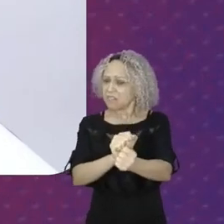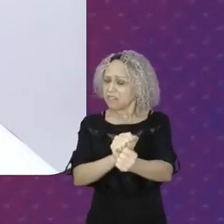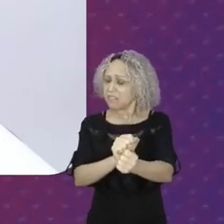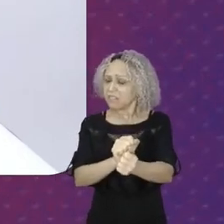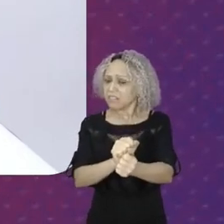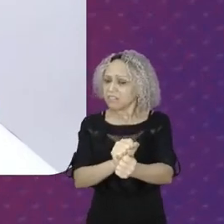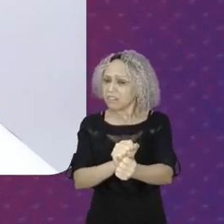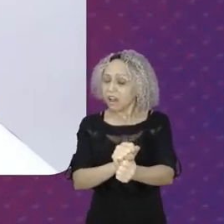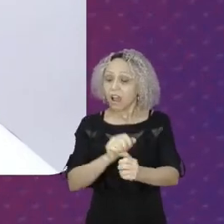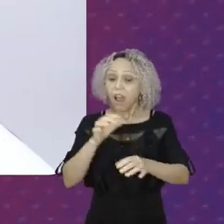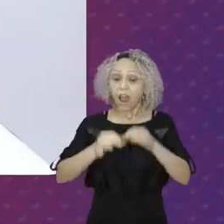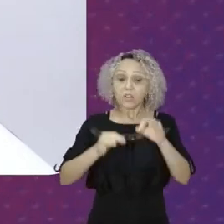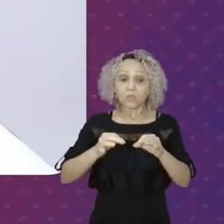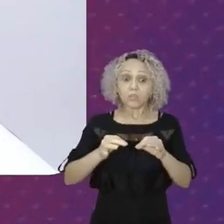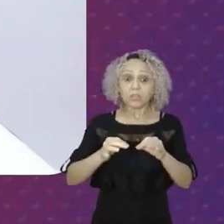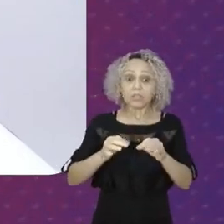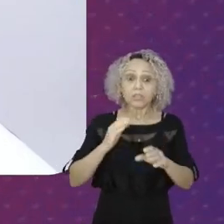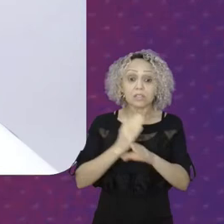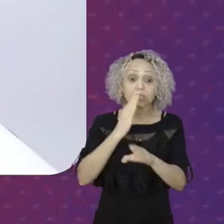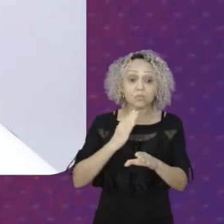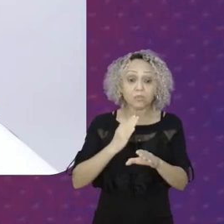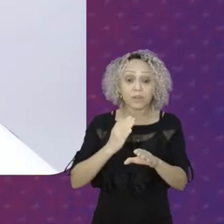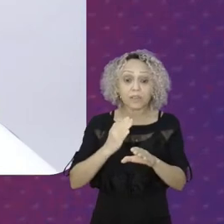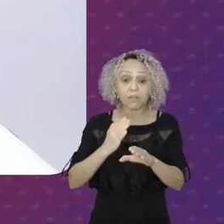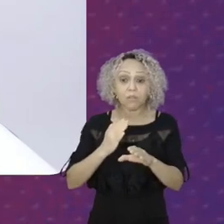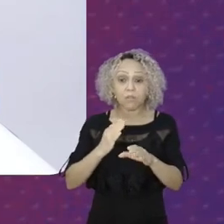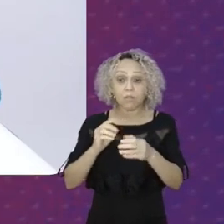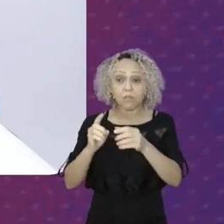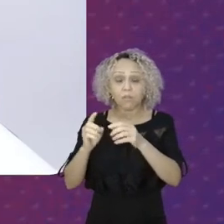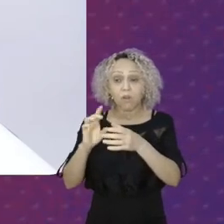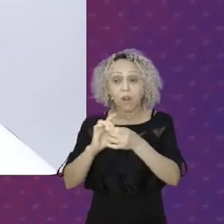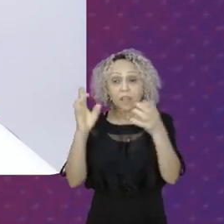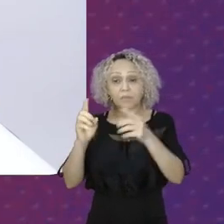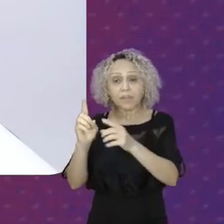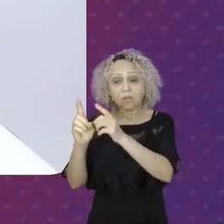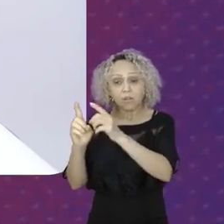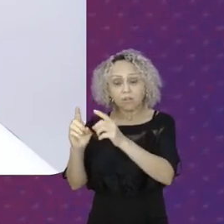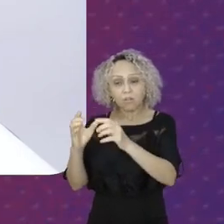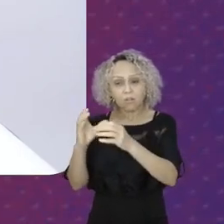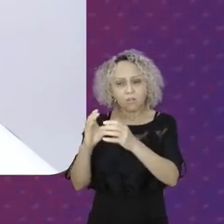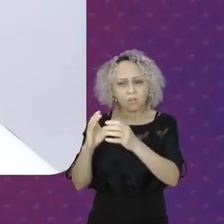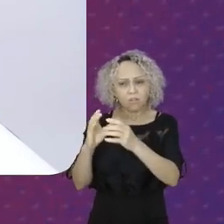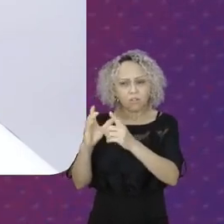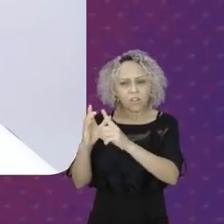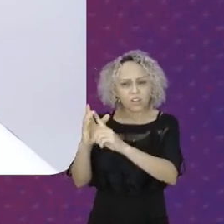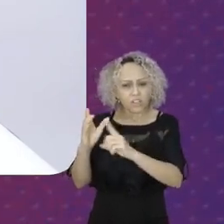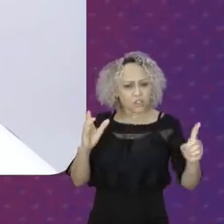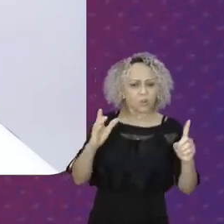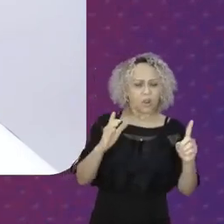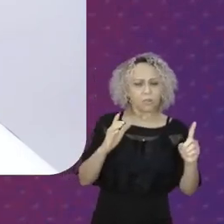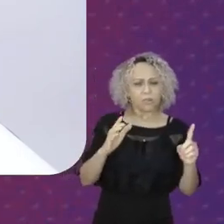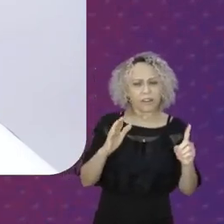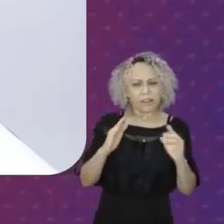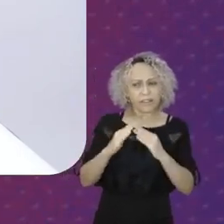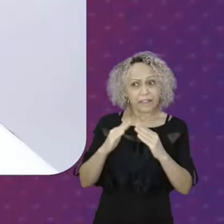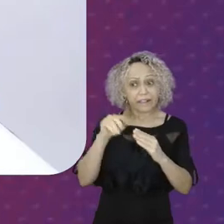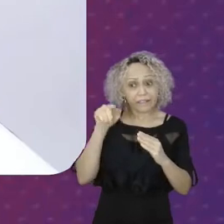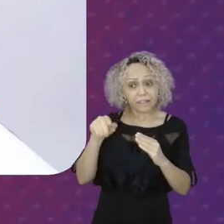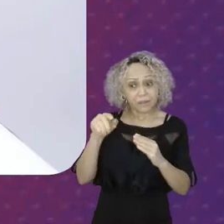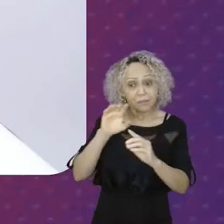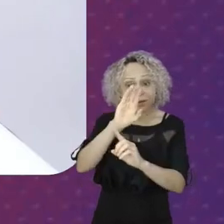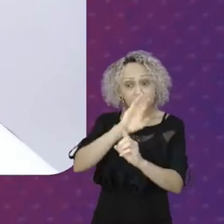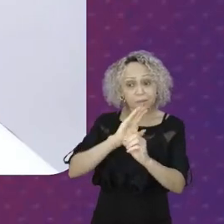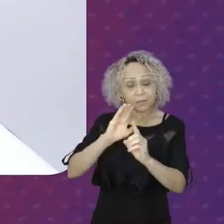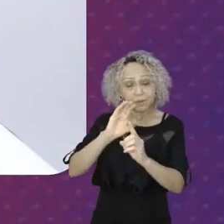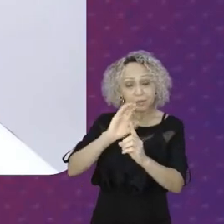Câmara dos Deputados, a gente tem trabalhado muito, todos os projetos de lei que a gente tem apresentado, eles dialogam